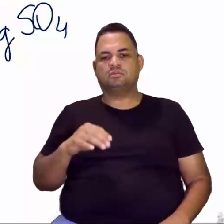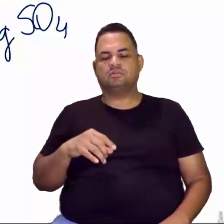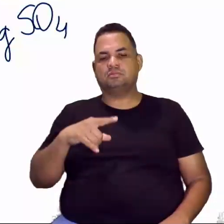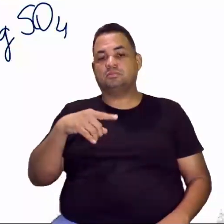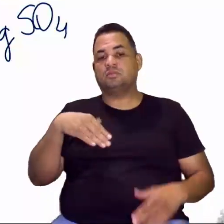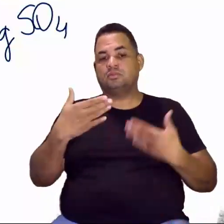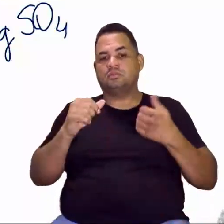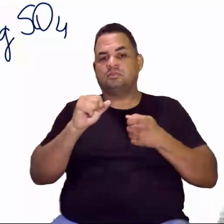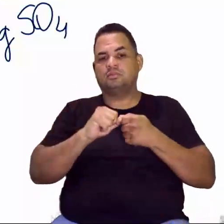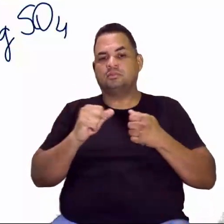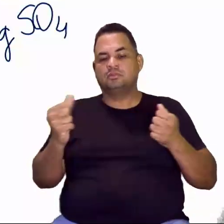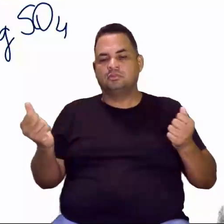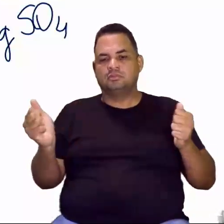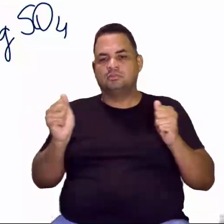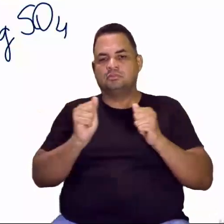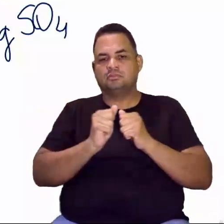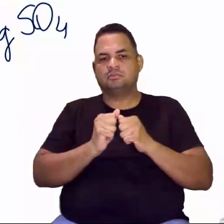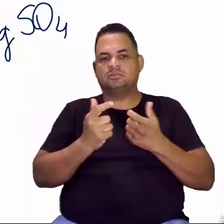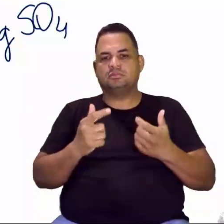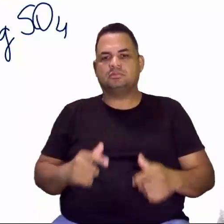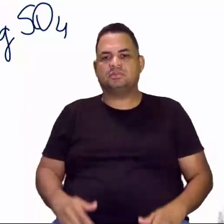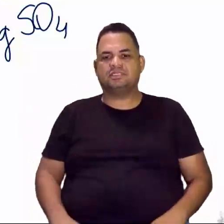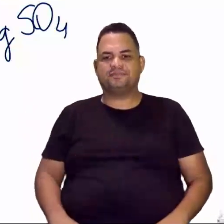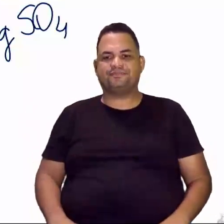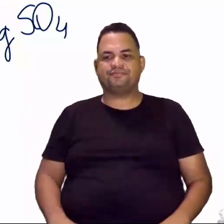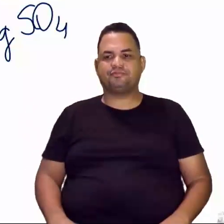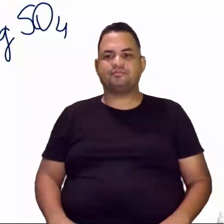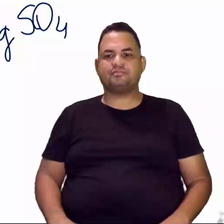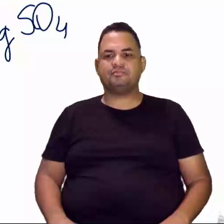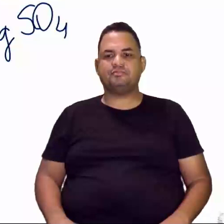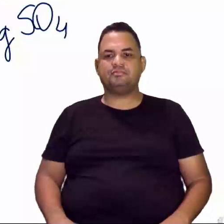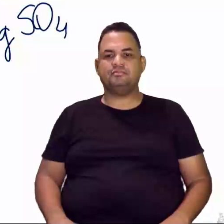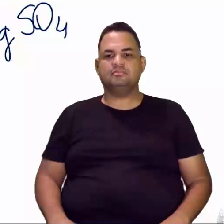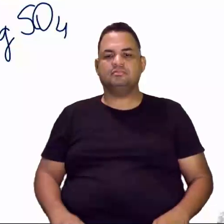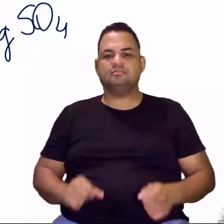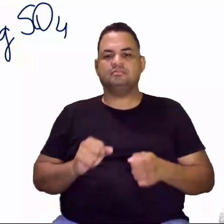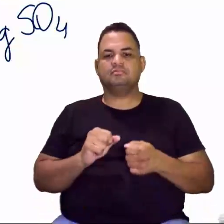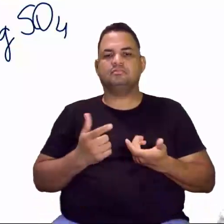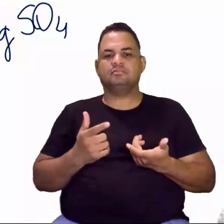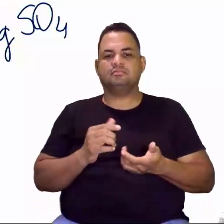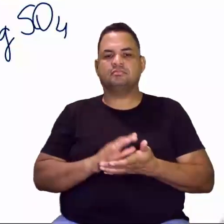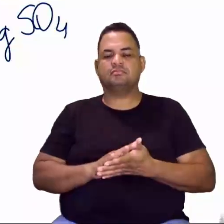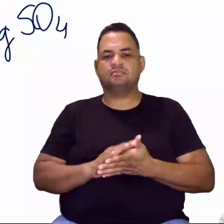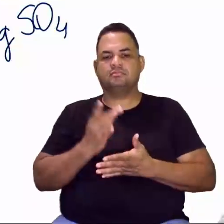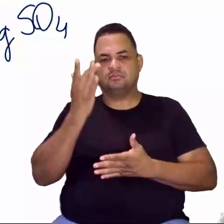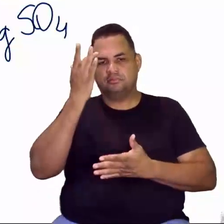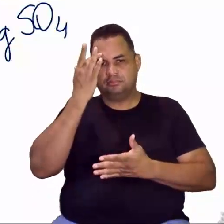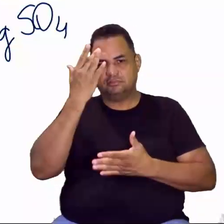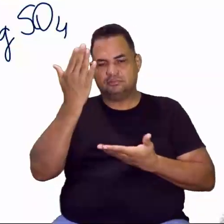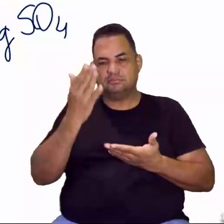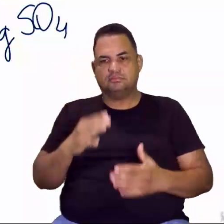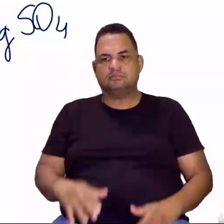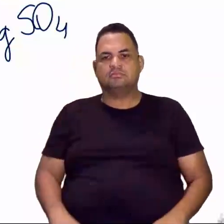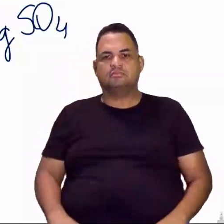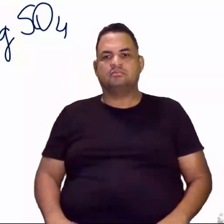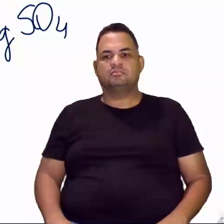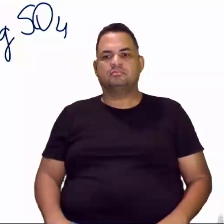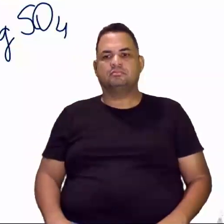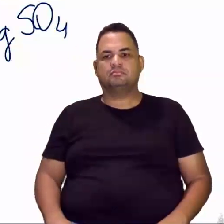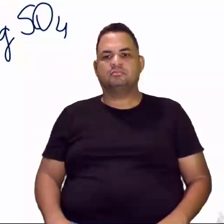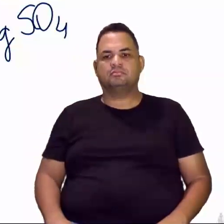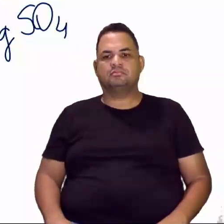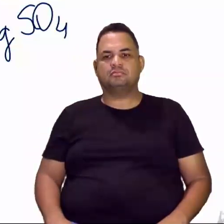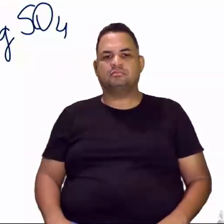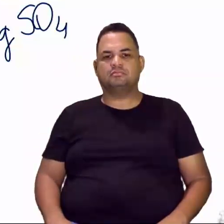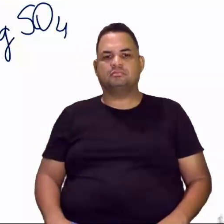gente for fazer a junção, a gente aqui está um pouco sem espaço, a gente vai ter as fórmulas do carbonato. Mas agora o que a